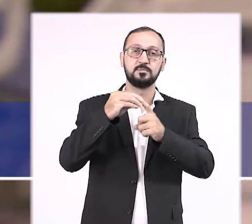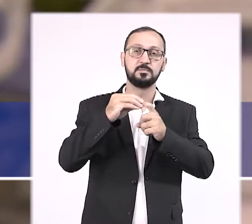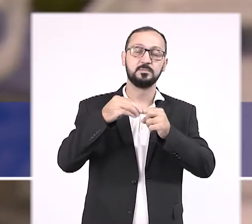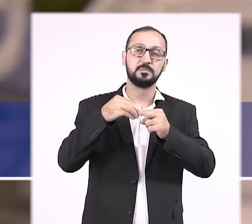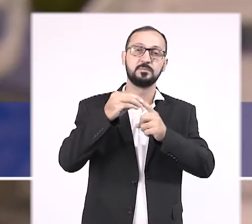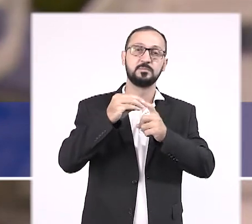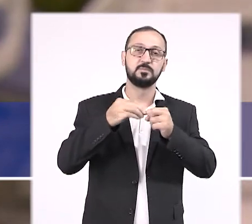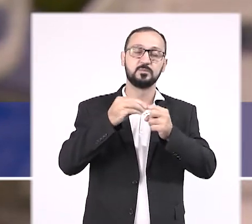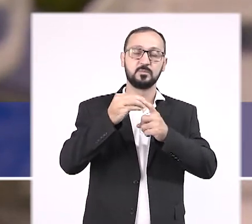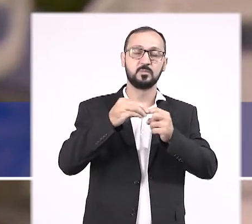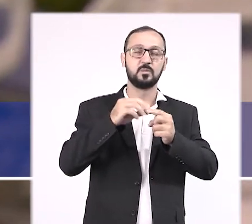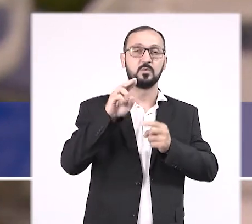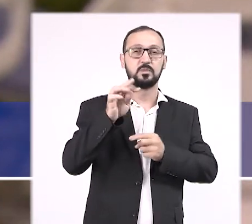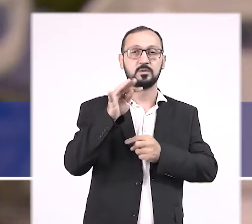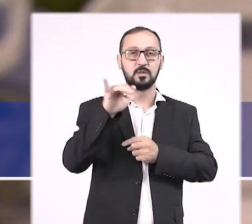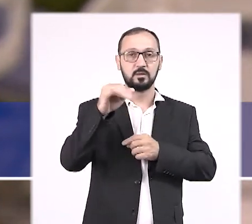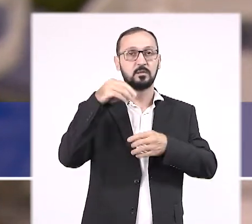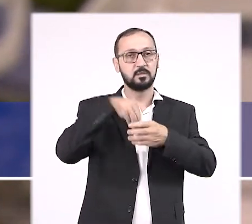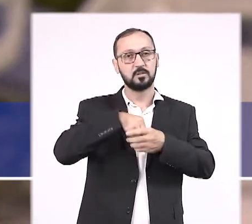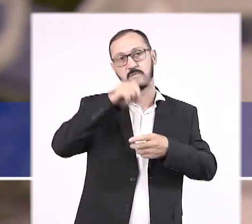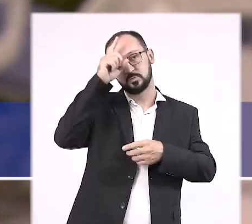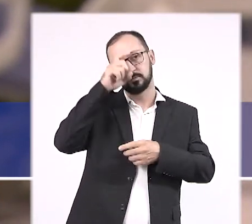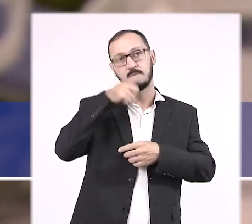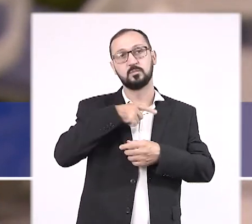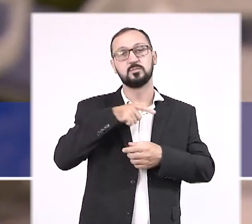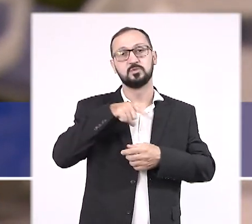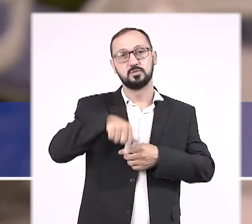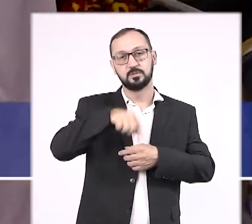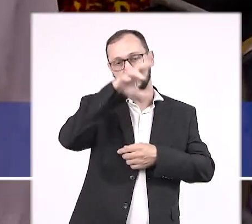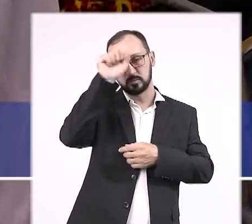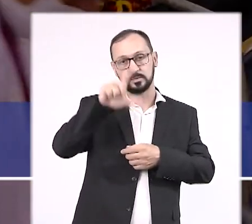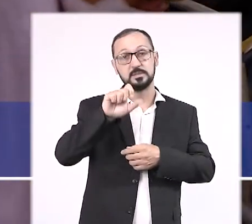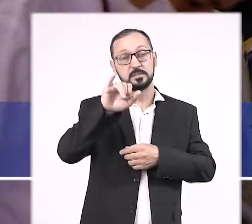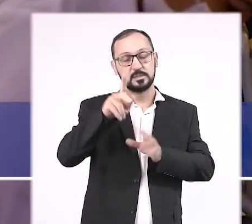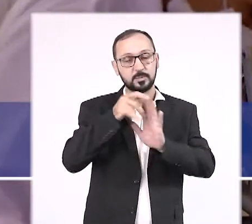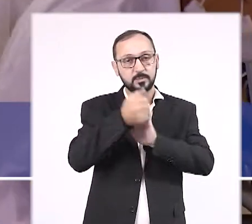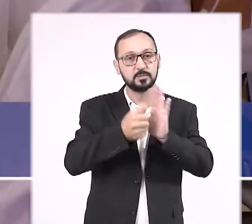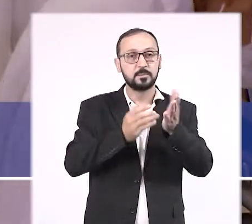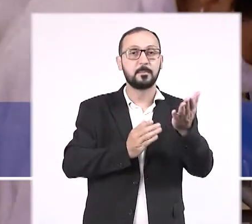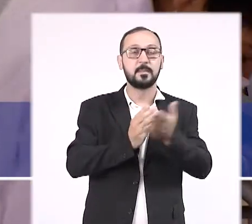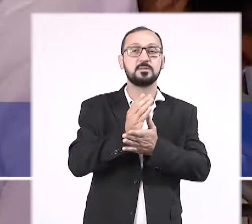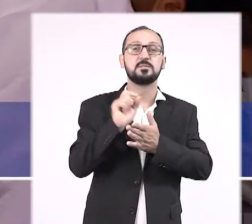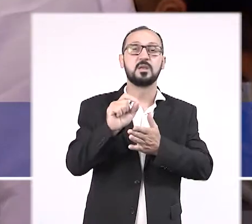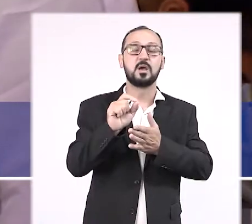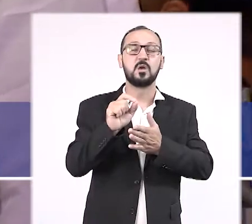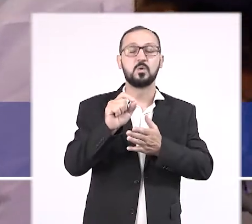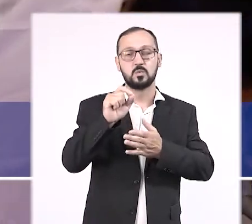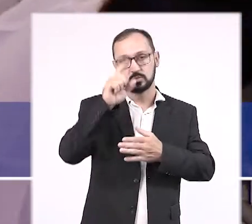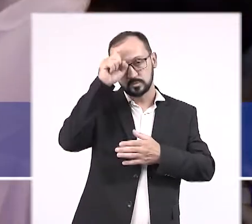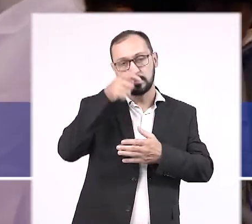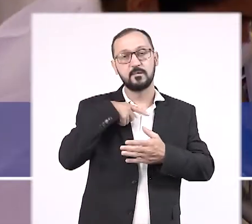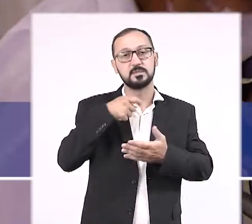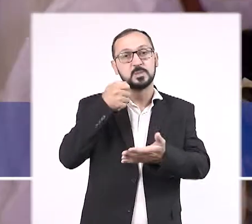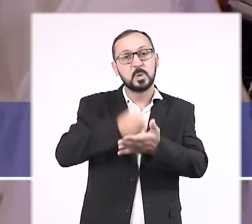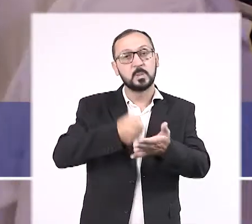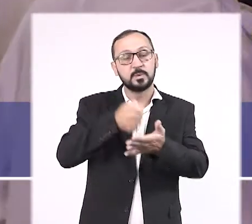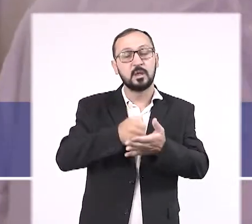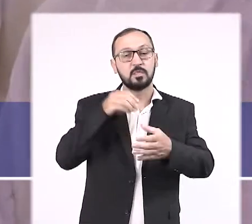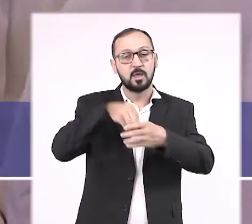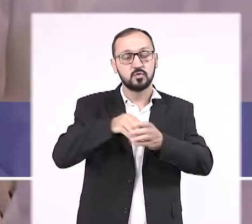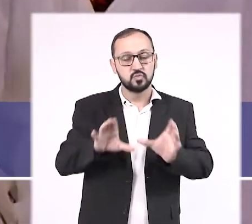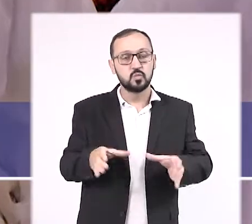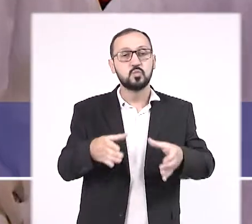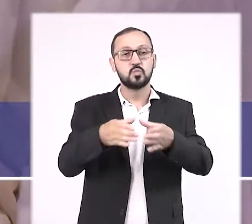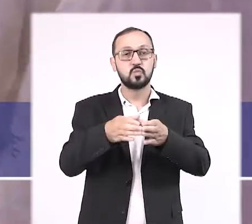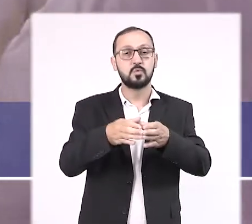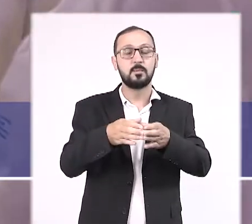unidades de terapia intensiva nos hospitais de Mato Grosso do Sul. Caso o projeto seja aprovado, os hospitais serão obrigados a